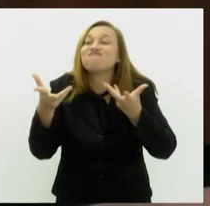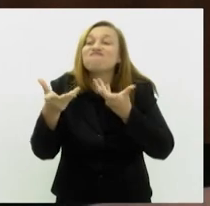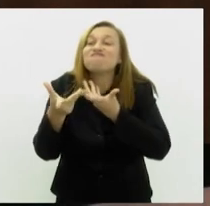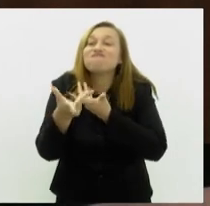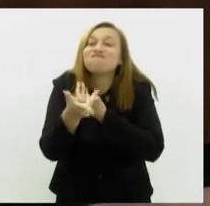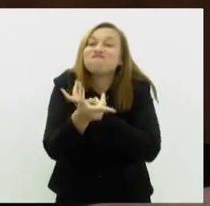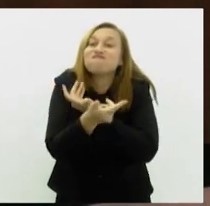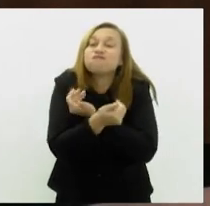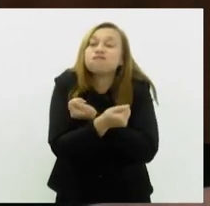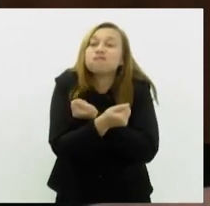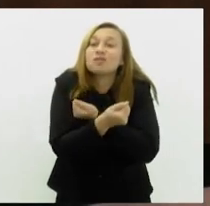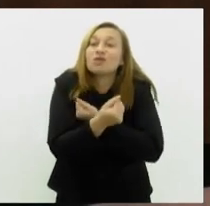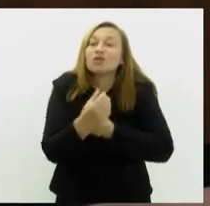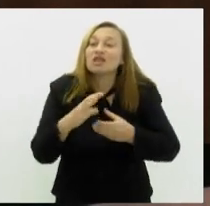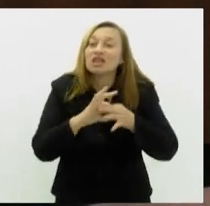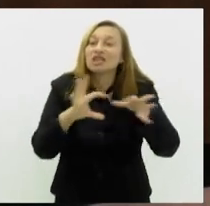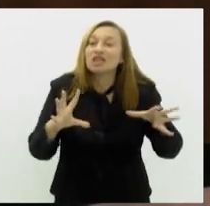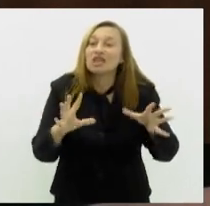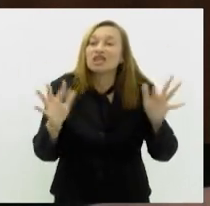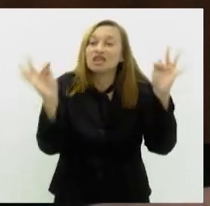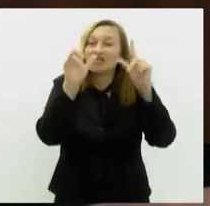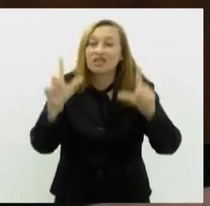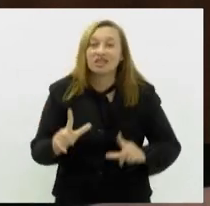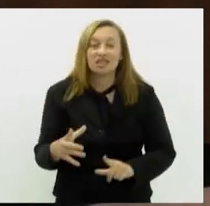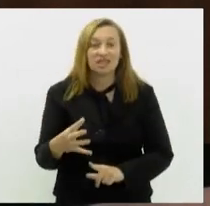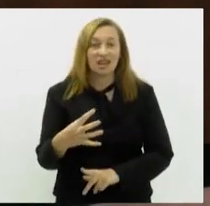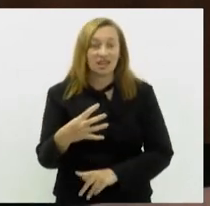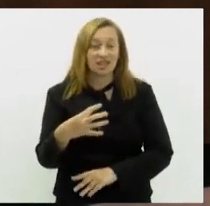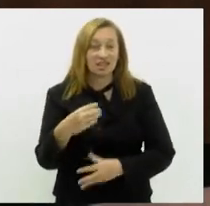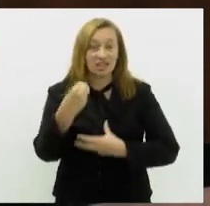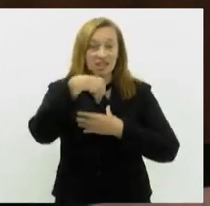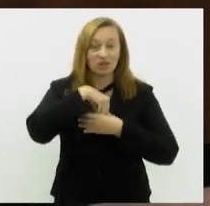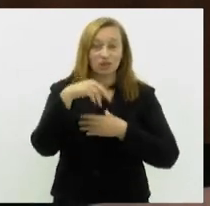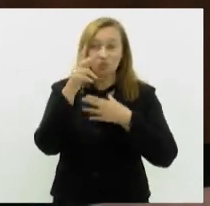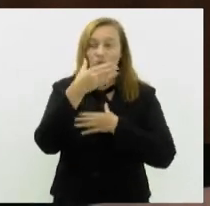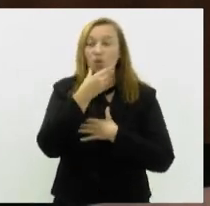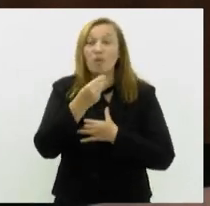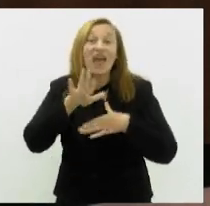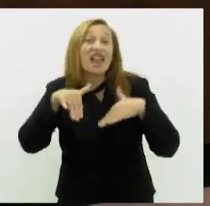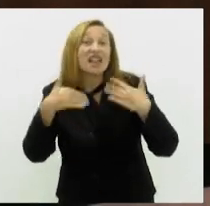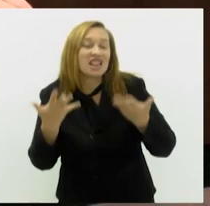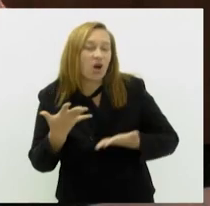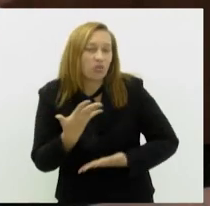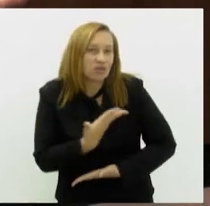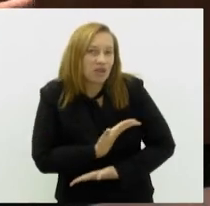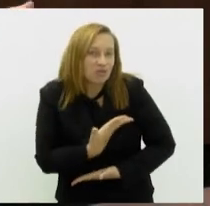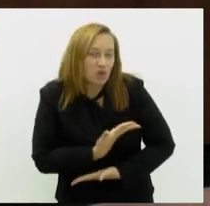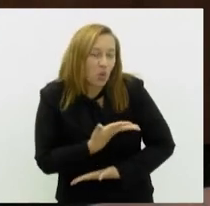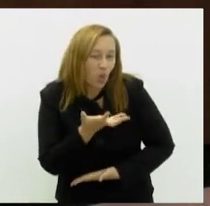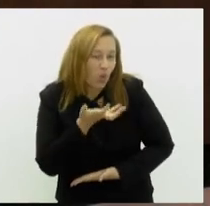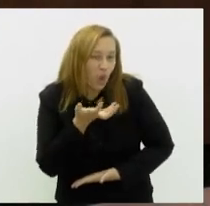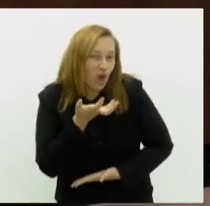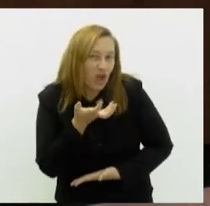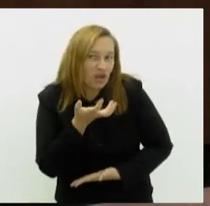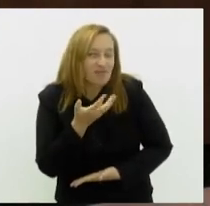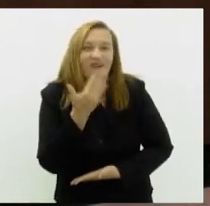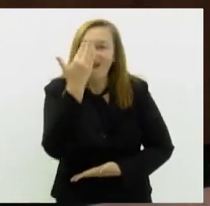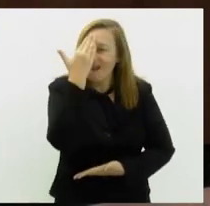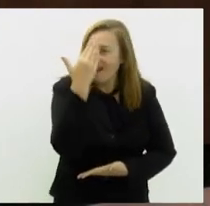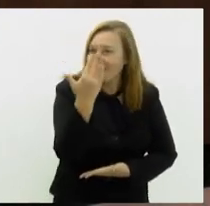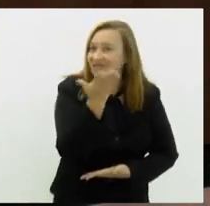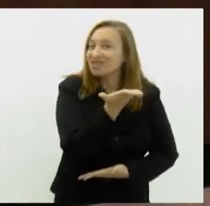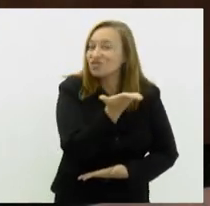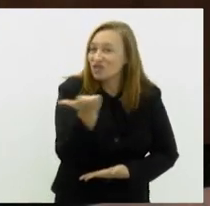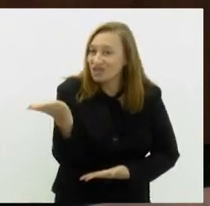que deixa o homem feliz. Então, meus amigos, eu quero agradecer a